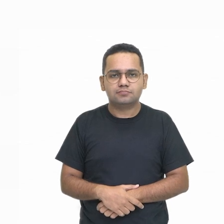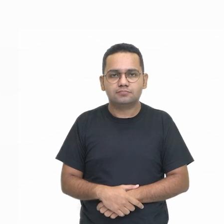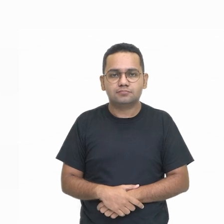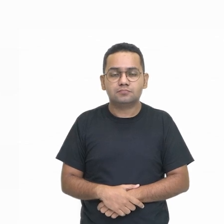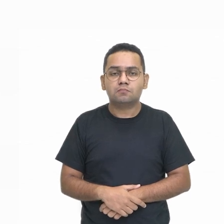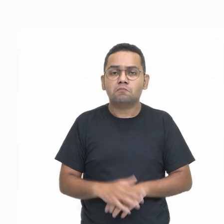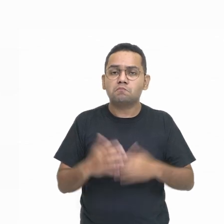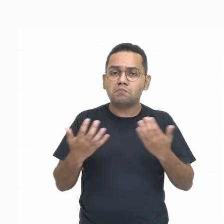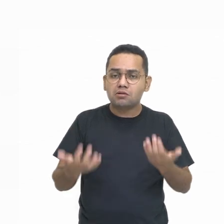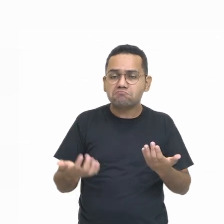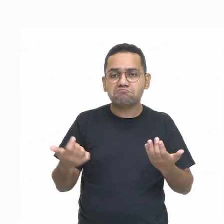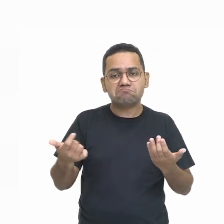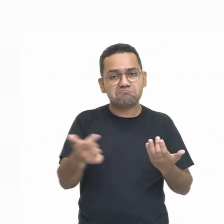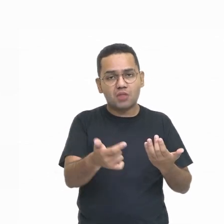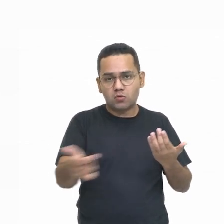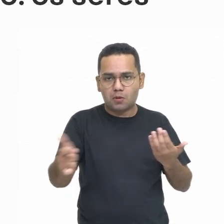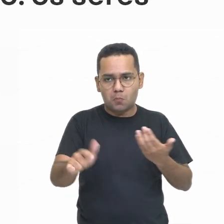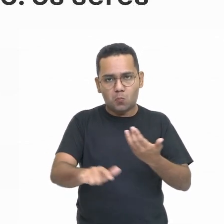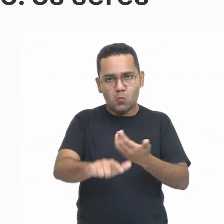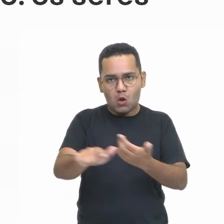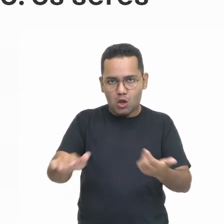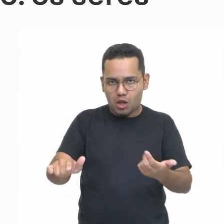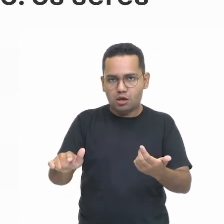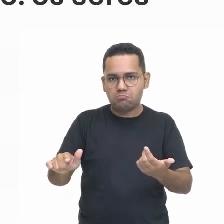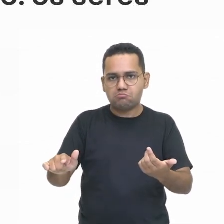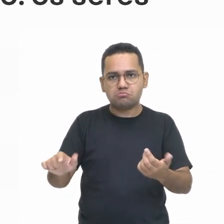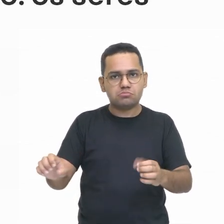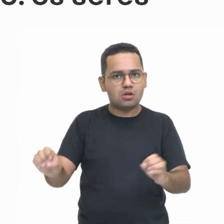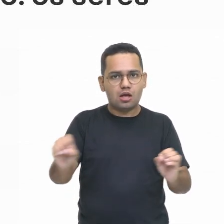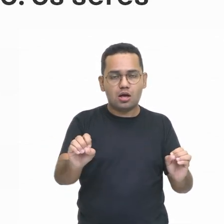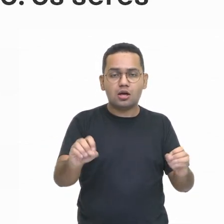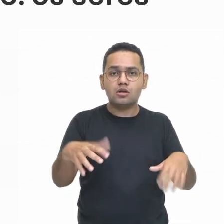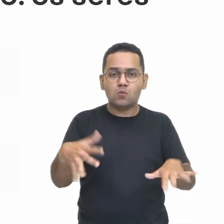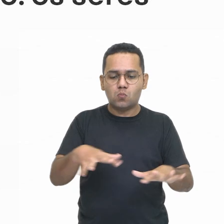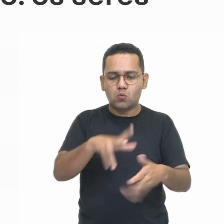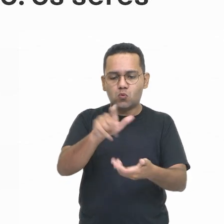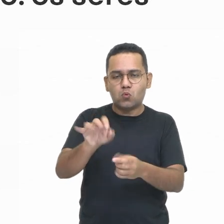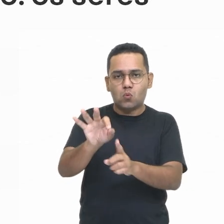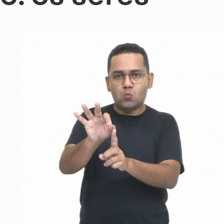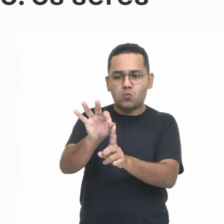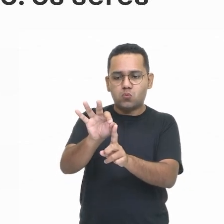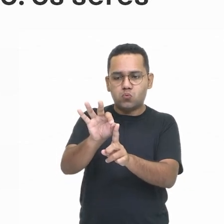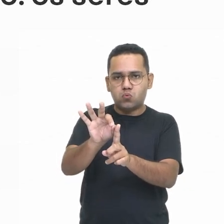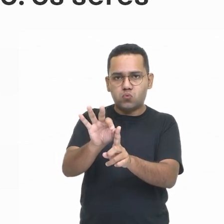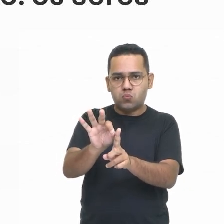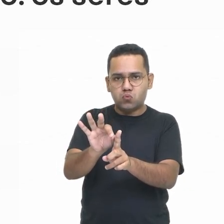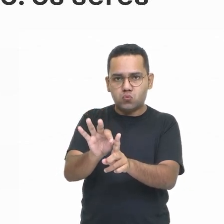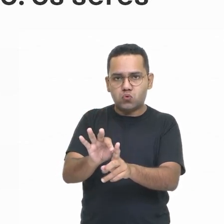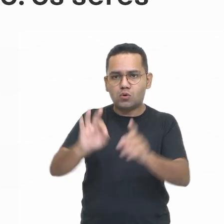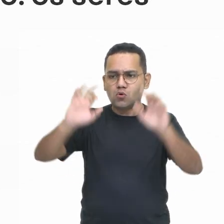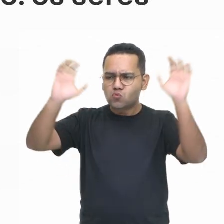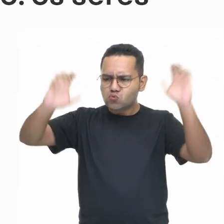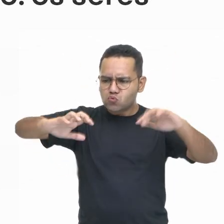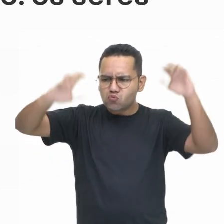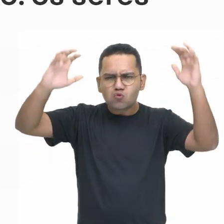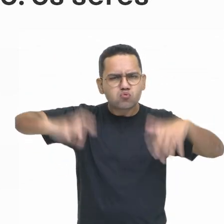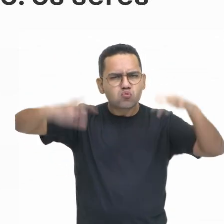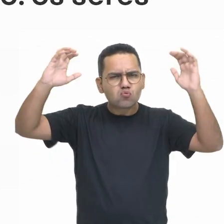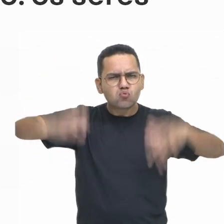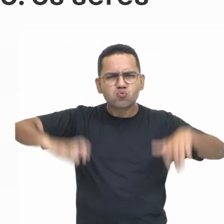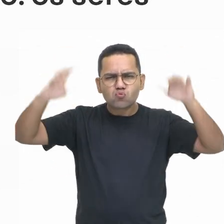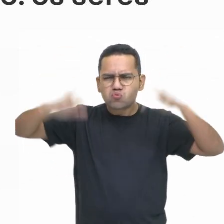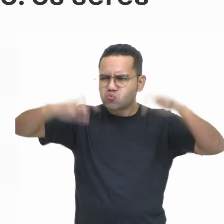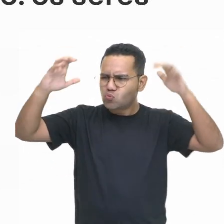esse alimento, né, a Terra também foi resfriando e as tempestades diminuindo,